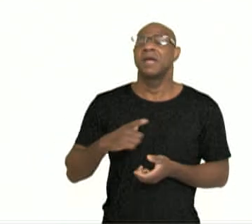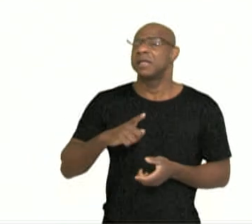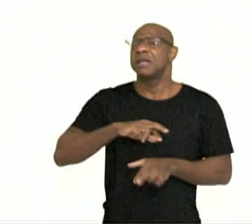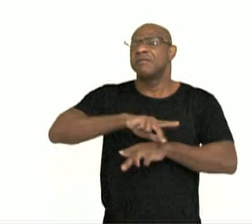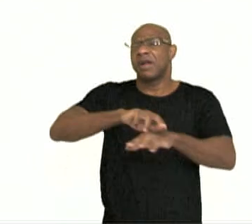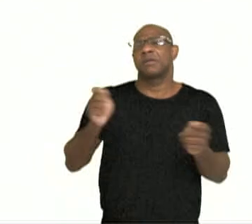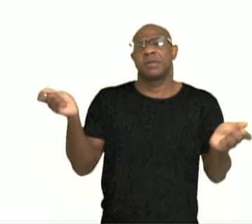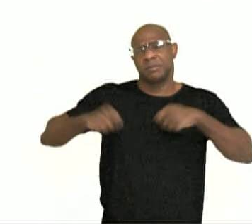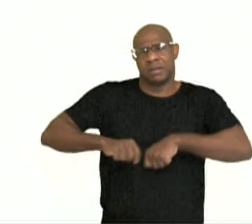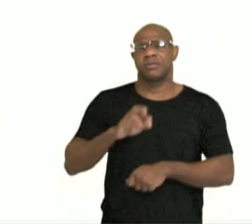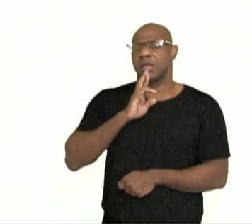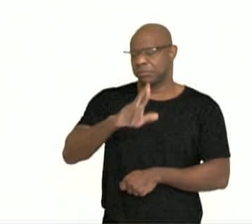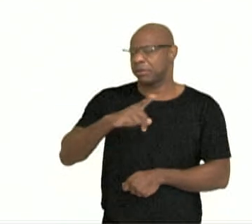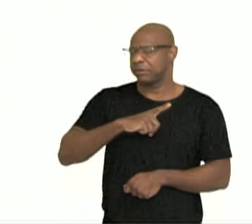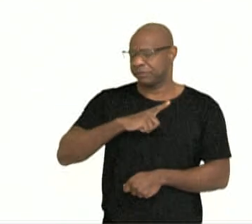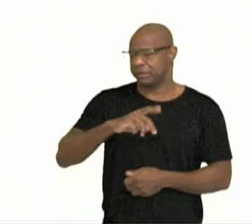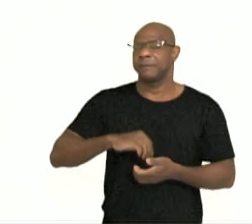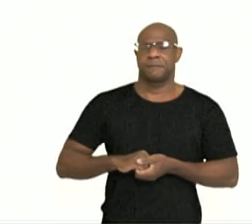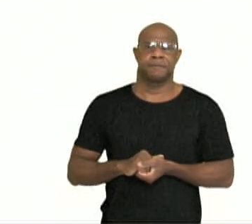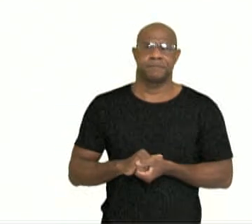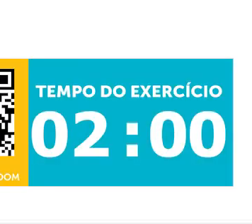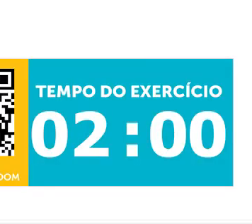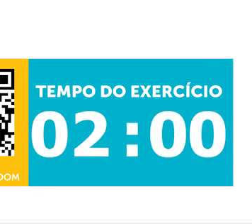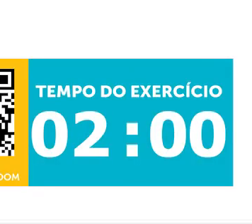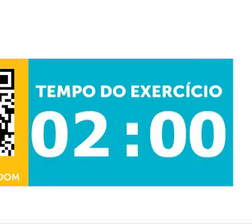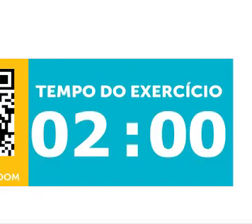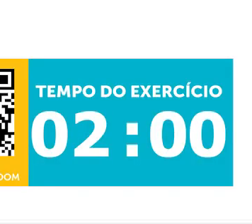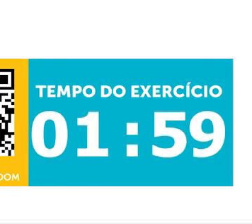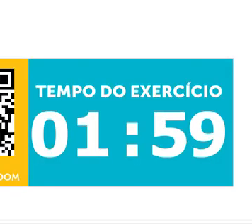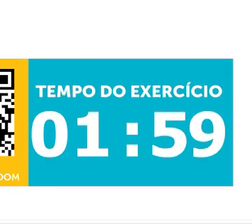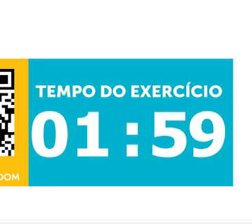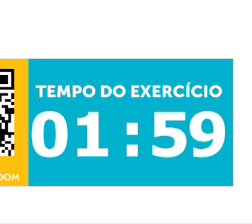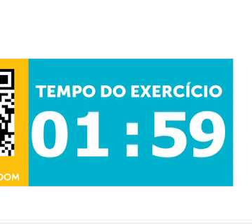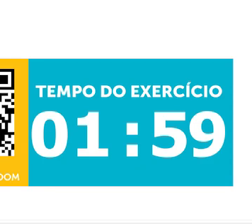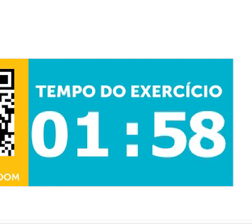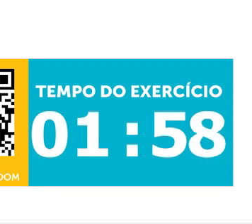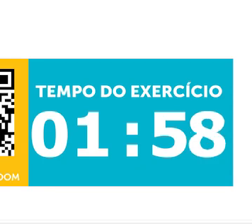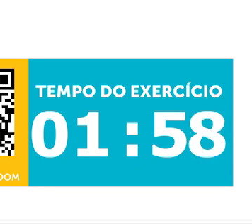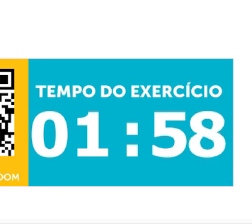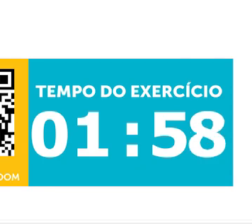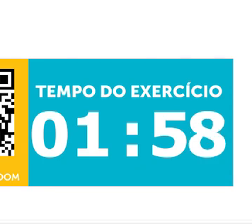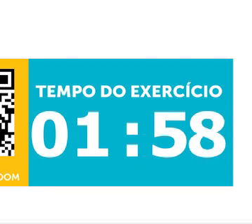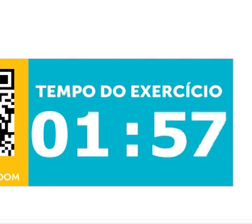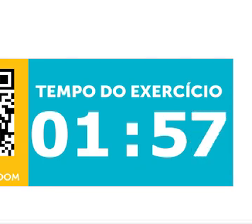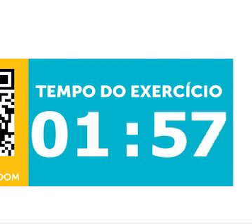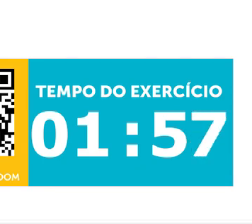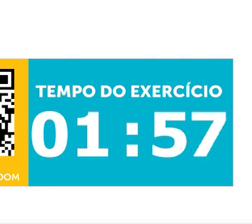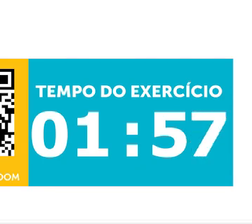possibilidades de resposta dessa nossa atividade 1.